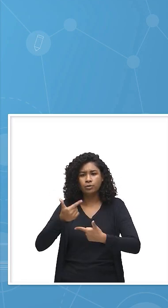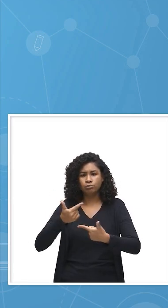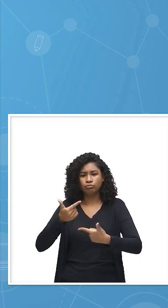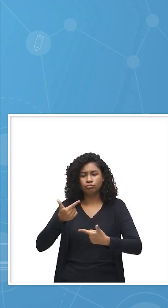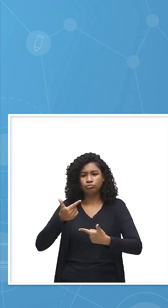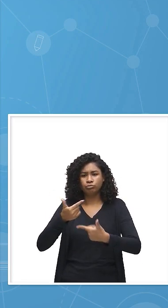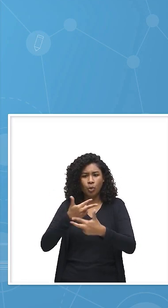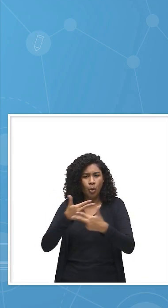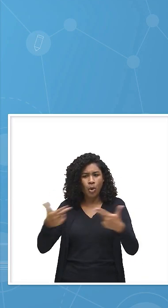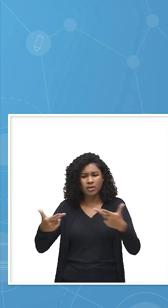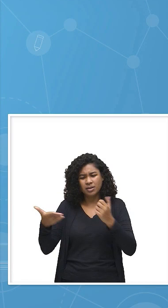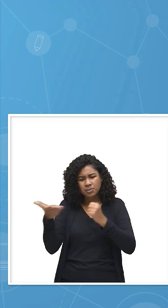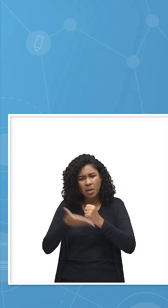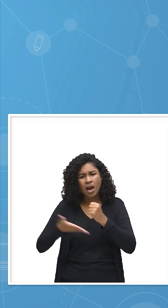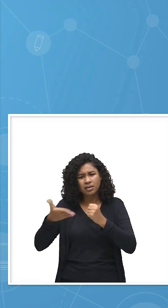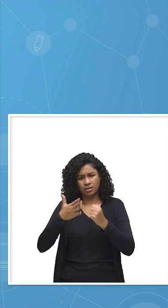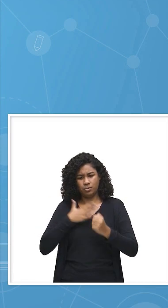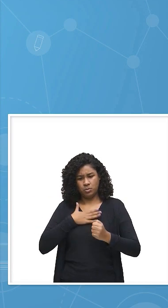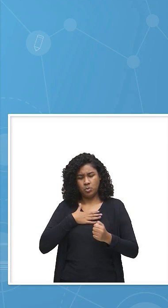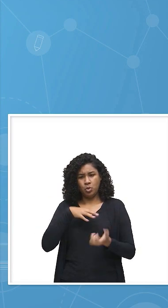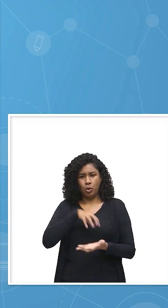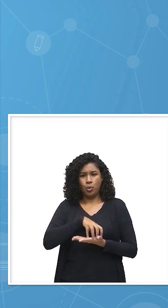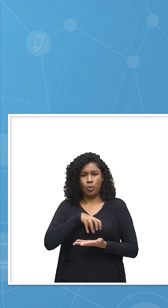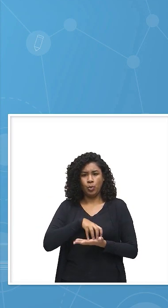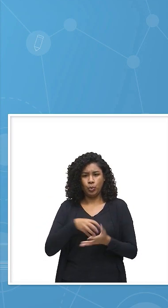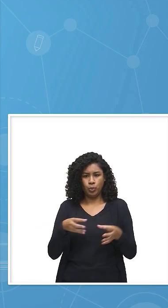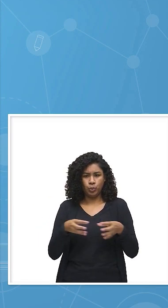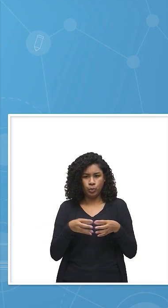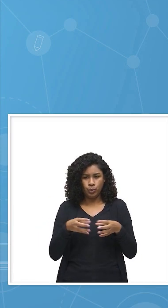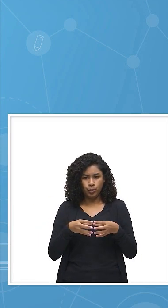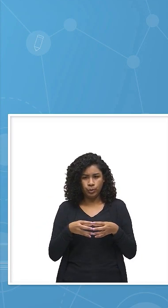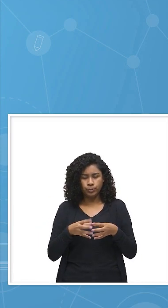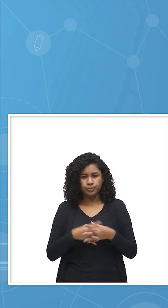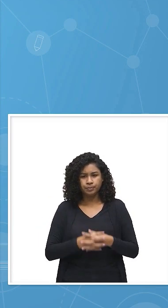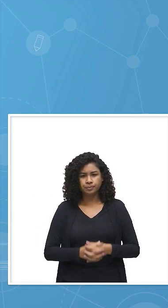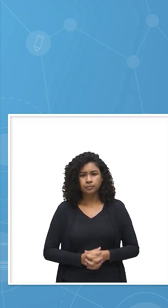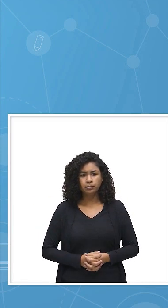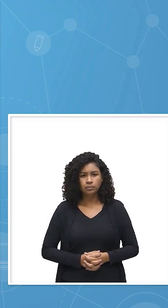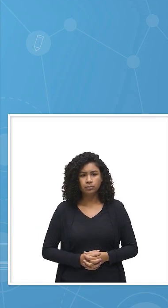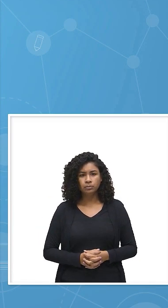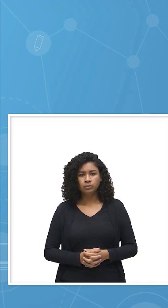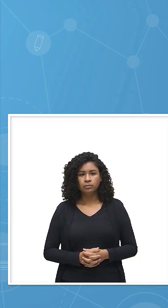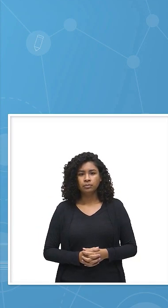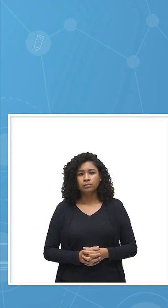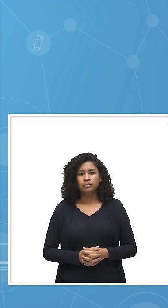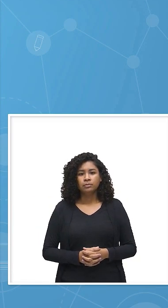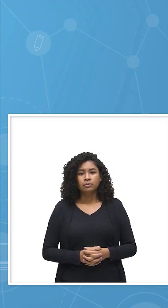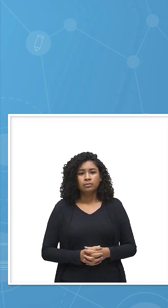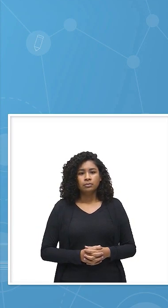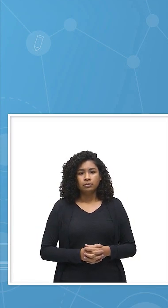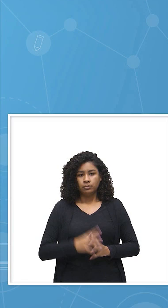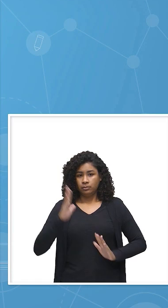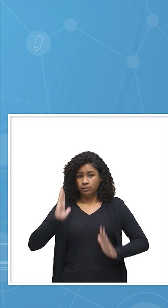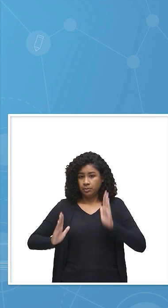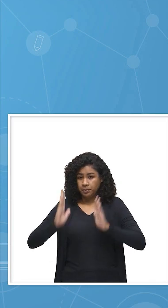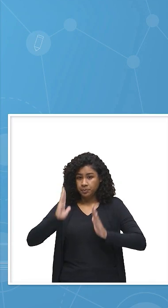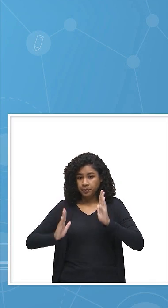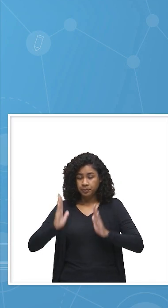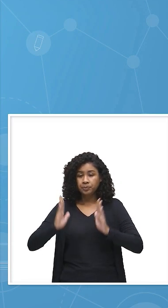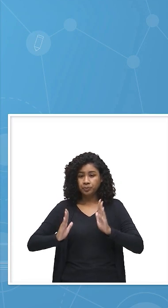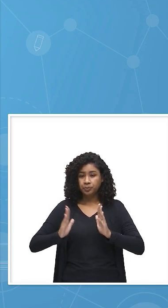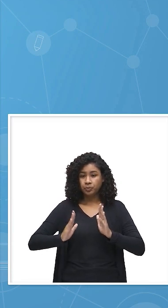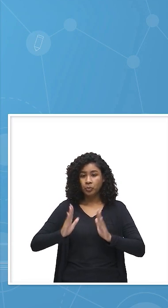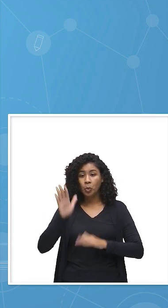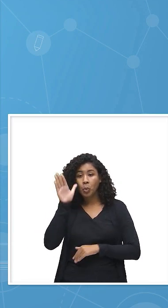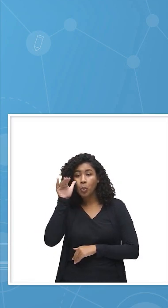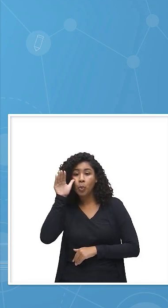grupo, né? Vamos ver algumas curiosidades sobre o Neolítico. No Neolítico você vai ver o surgimento,